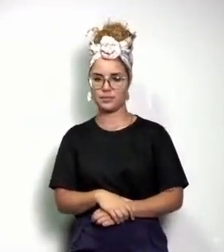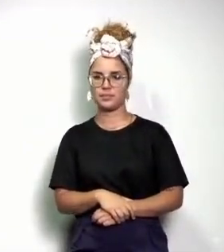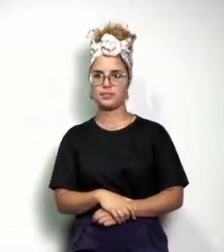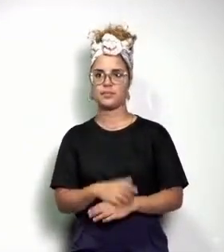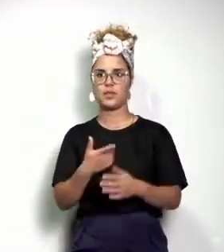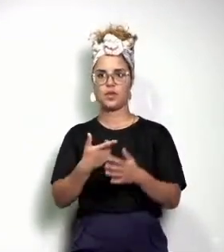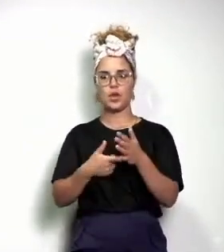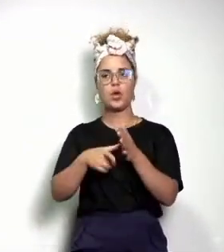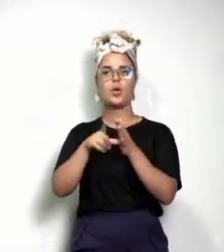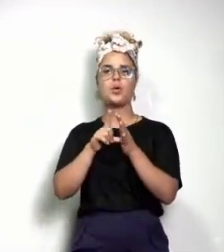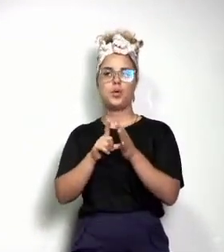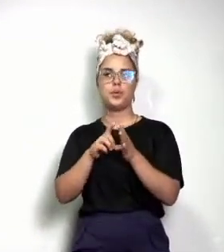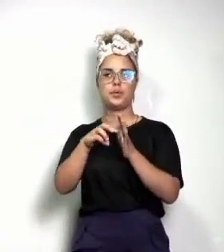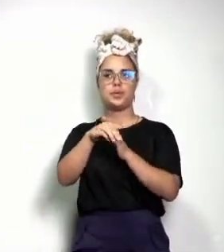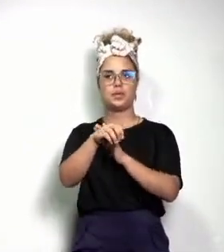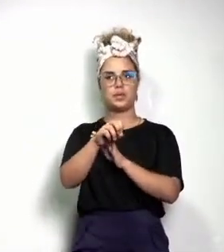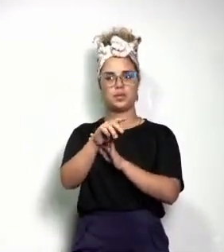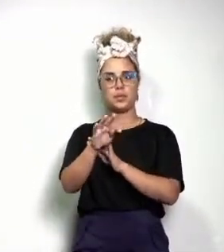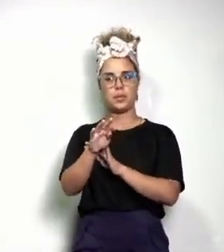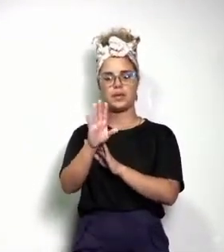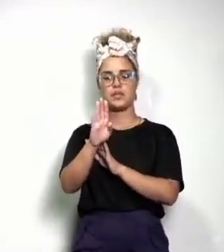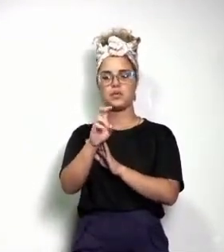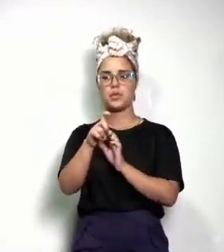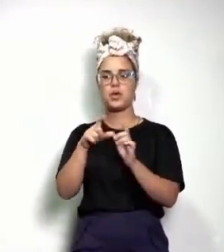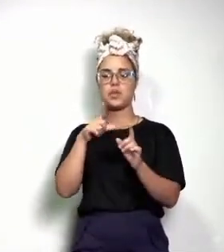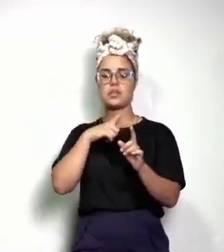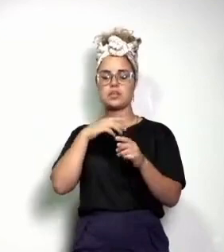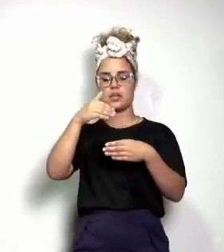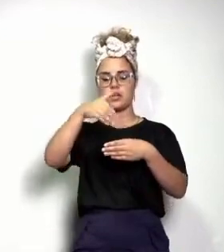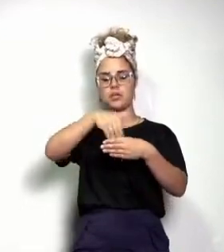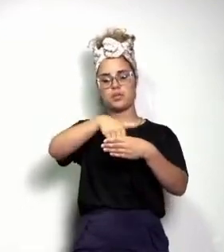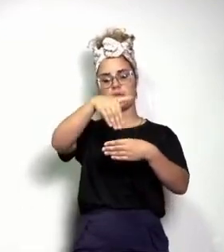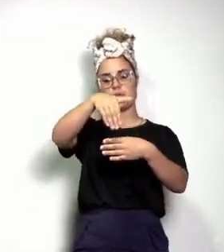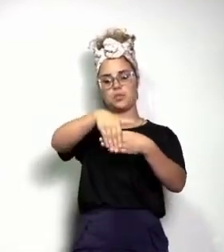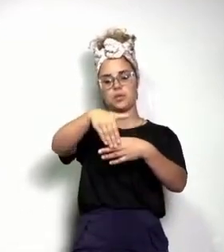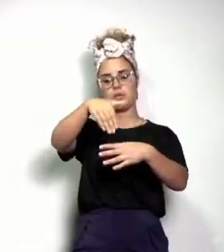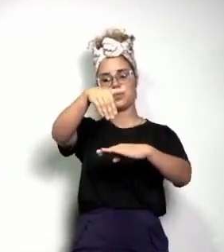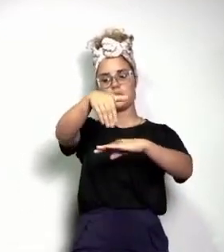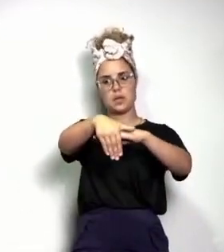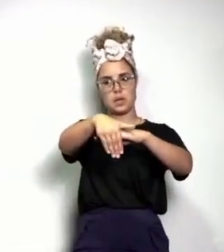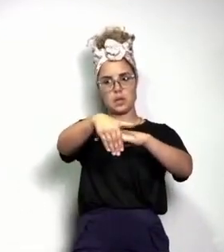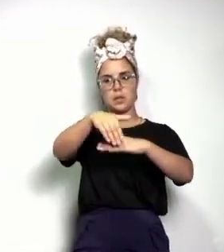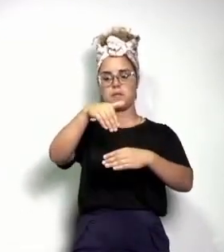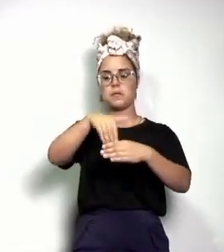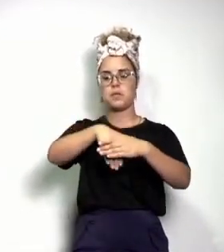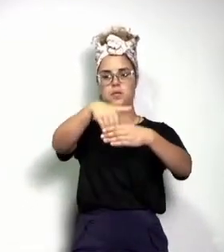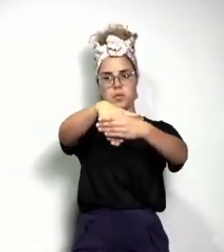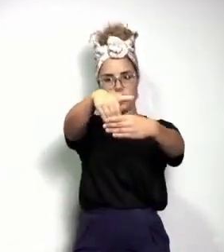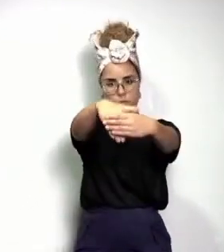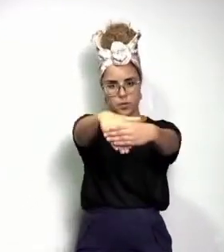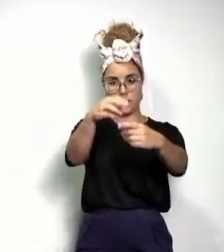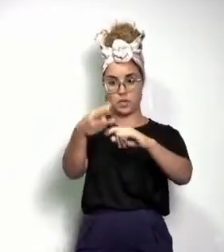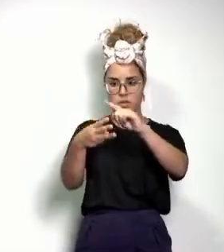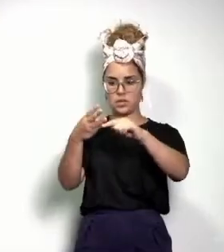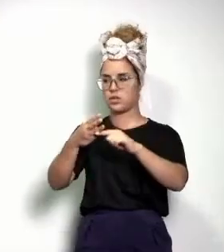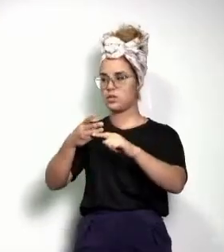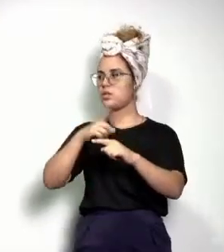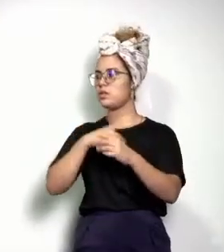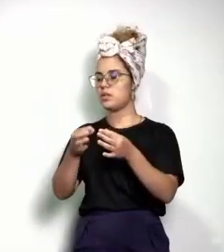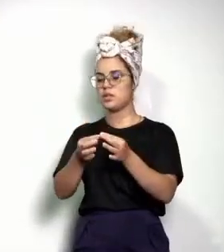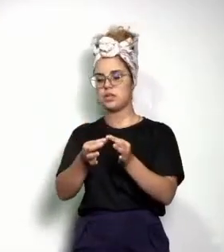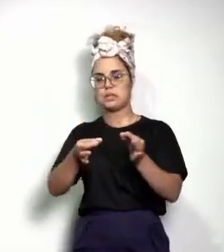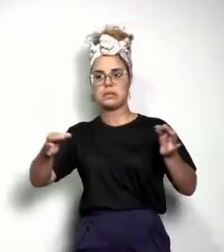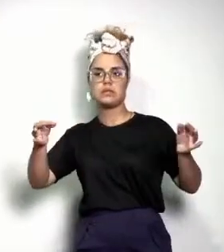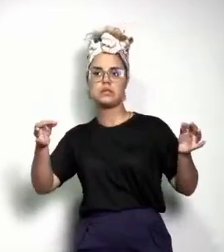Ontem, no Matchbox, estava mostrando que ele tem essas três gavetas, né? Um, dois, três. Para liberar as gavetas, é essa válvula aqui do lado.